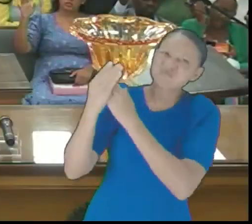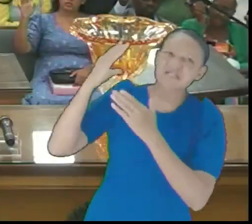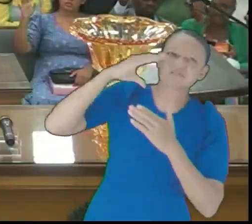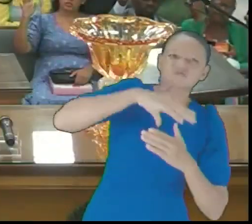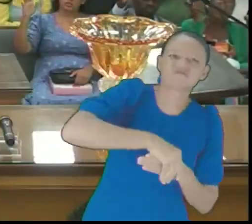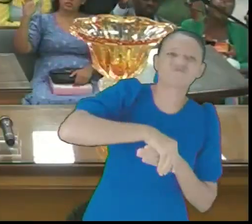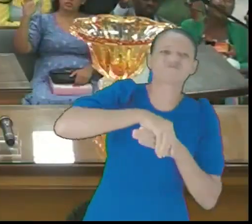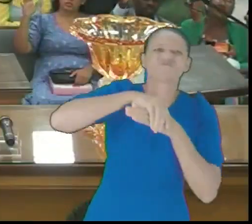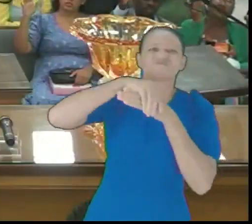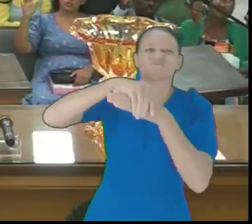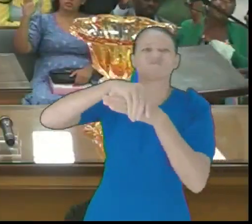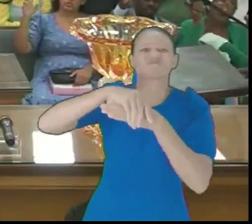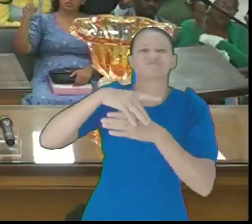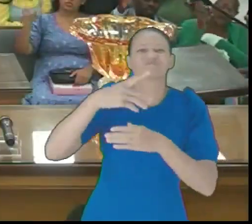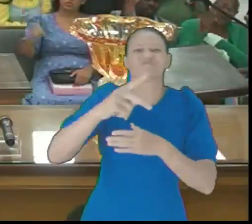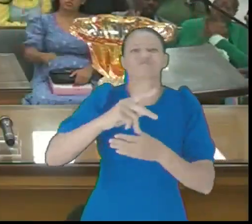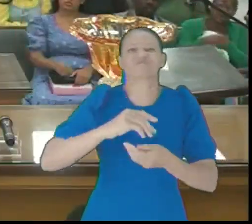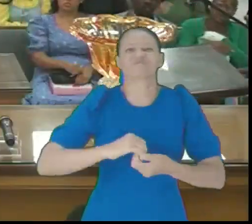tua.